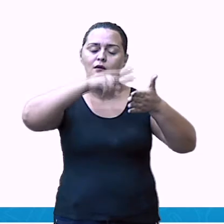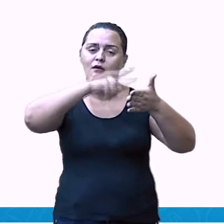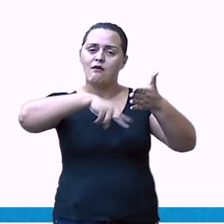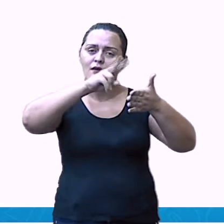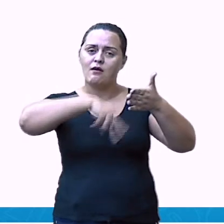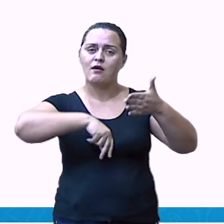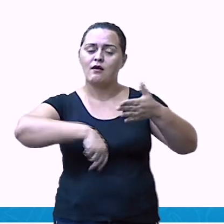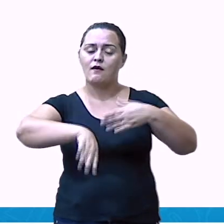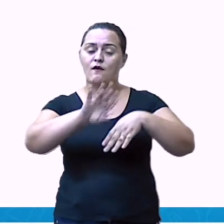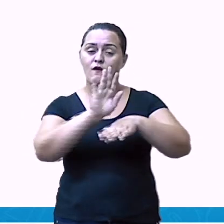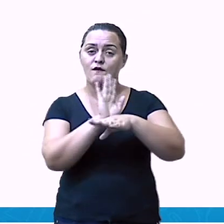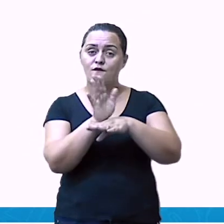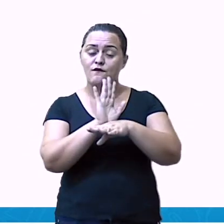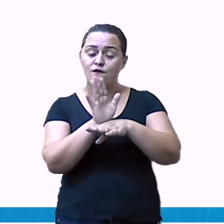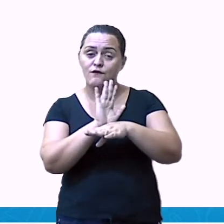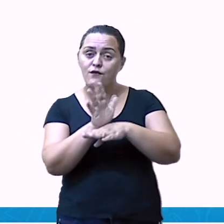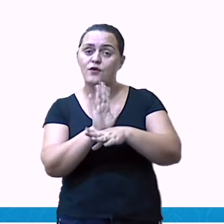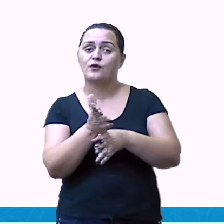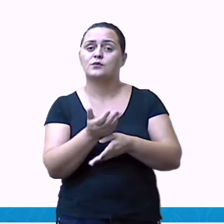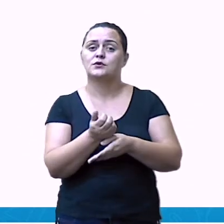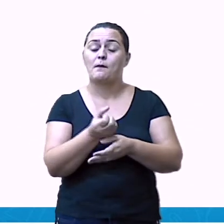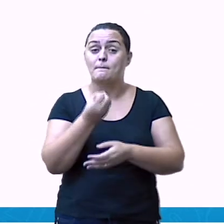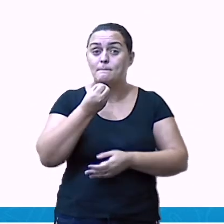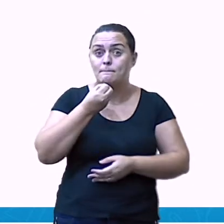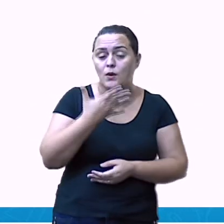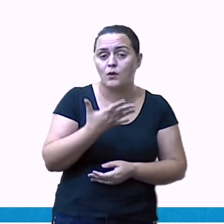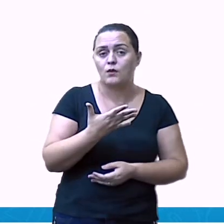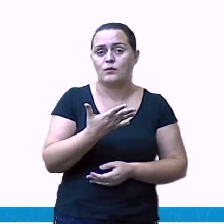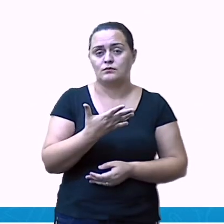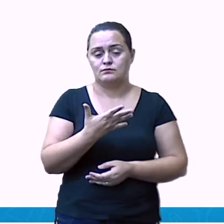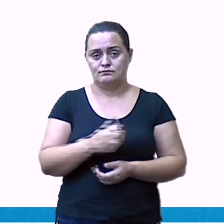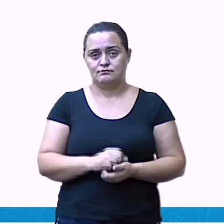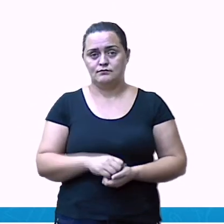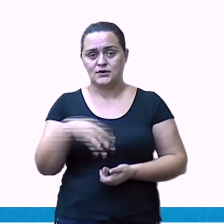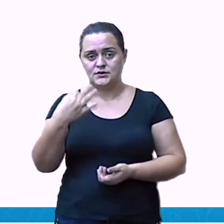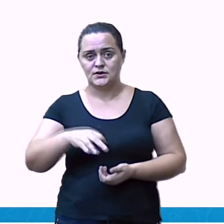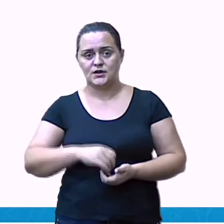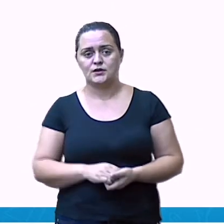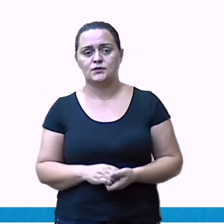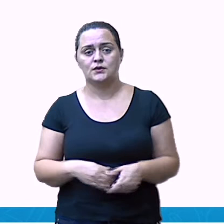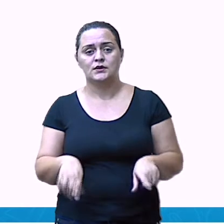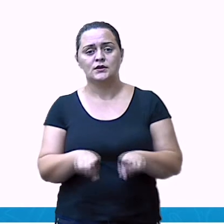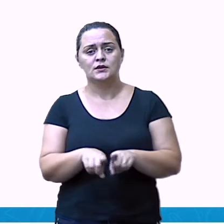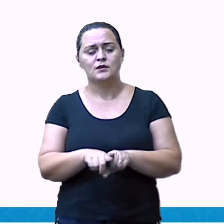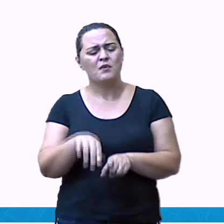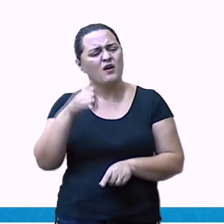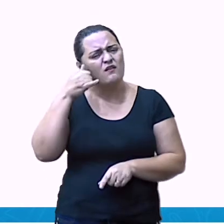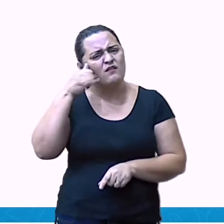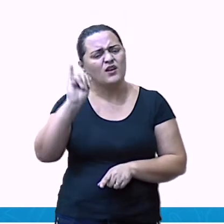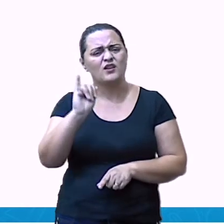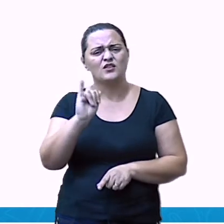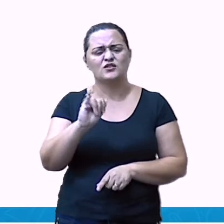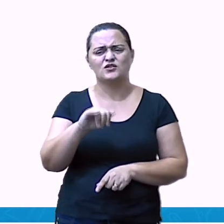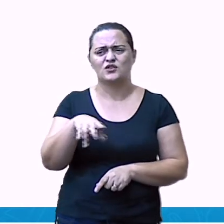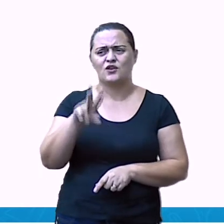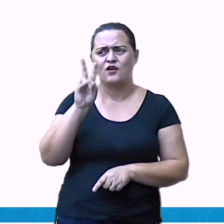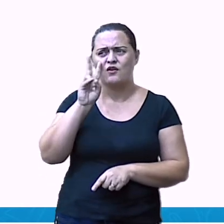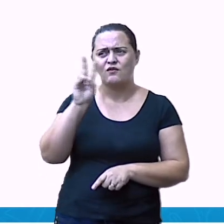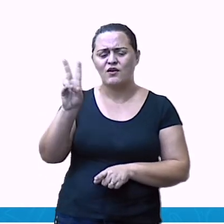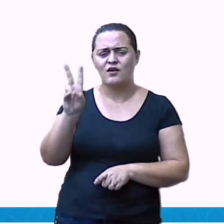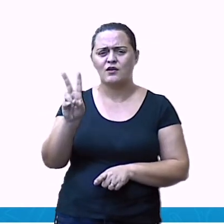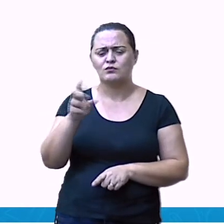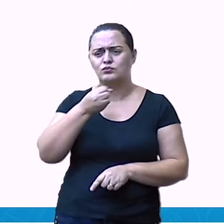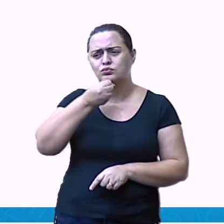e séries. Evite noticiários sensacionalistas e conversar com pessoas